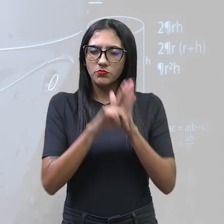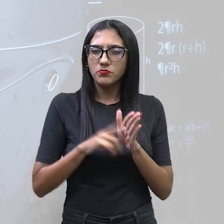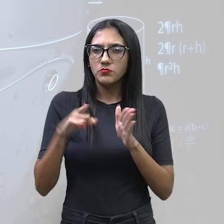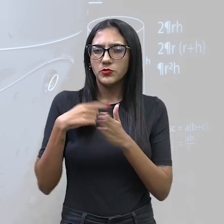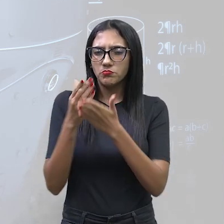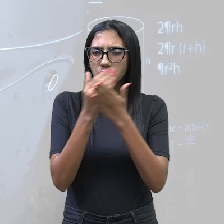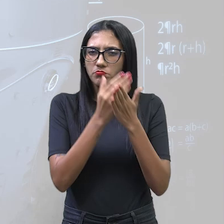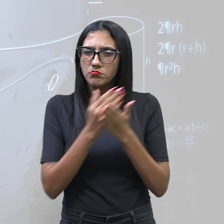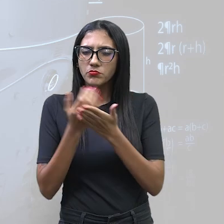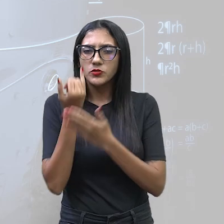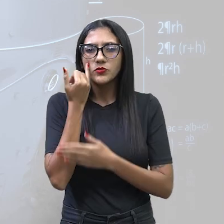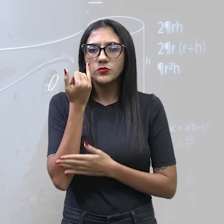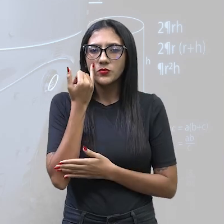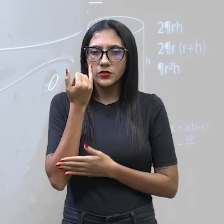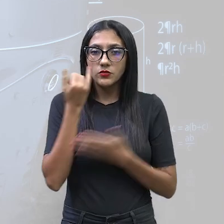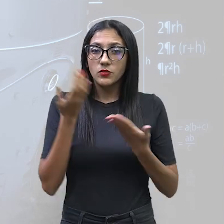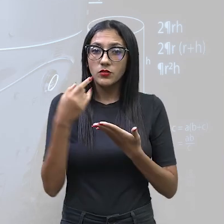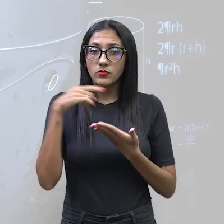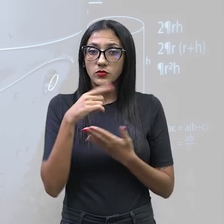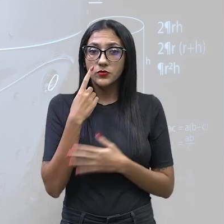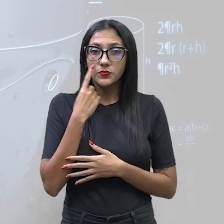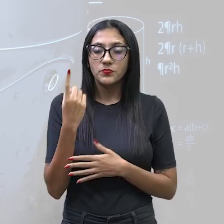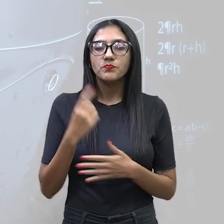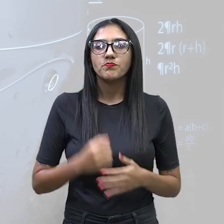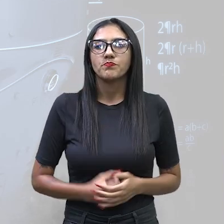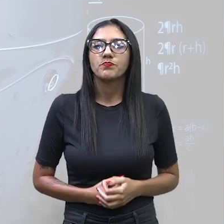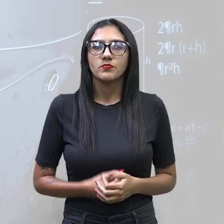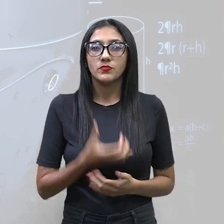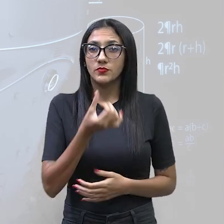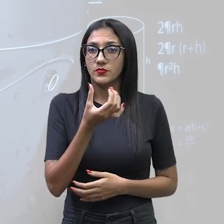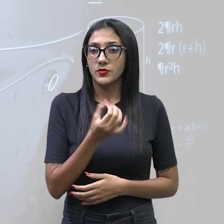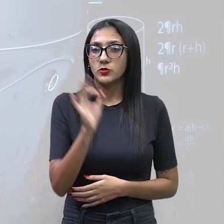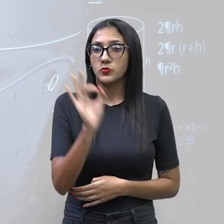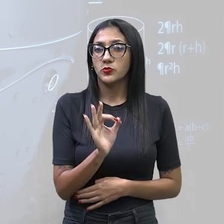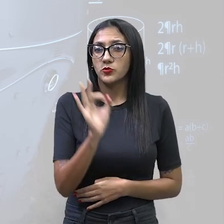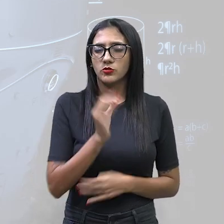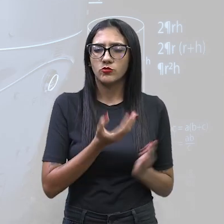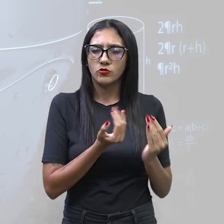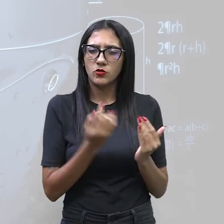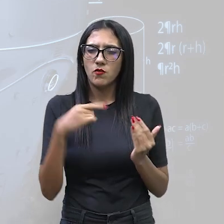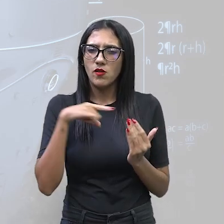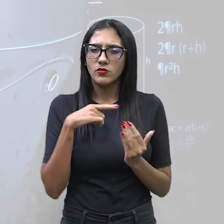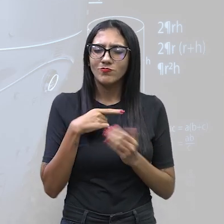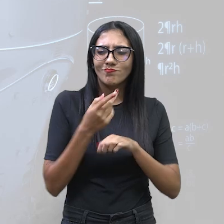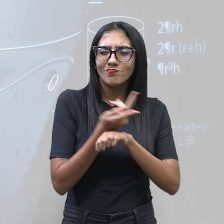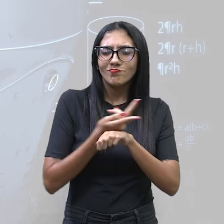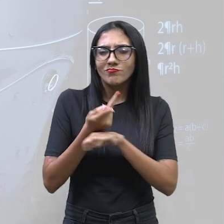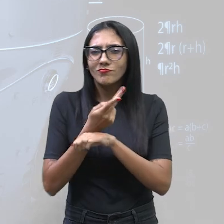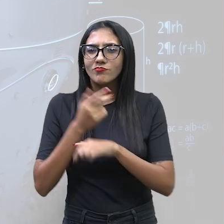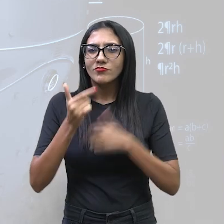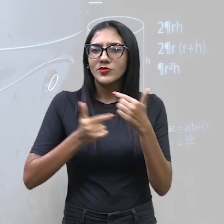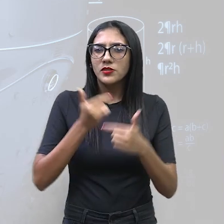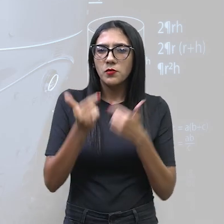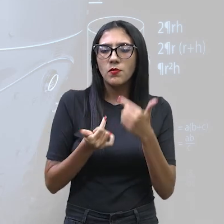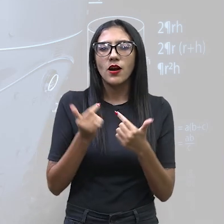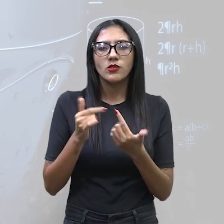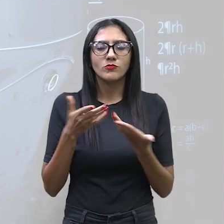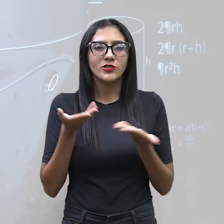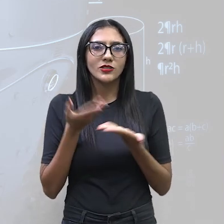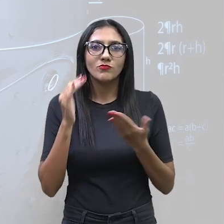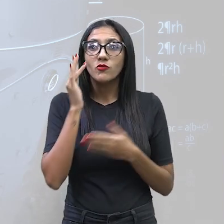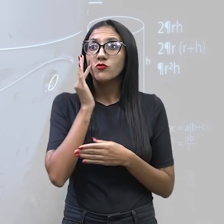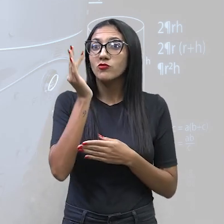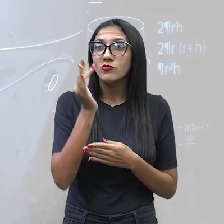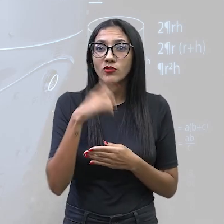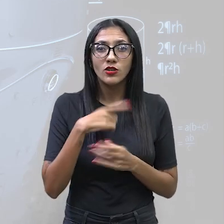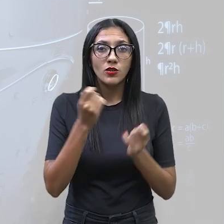resultado que vocês vão ler agora juntamente conosco. 60% dos jovens estão buscando empregos que vão deixar de existir.